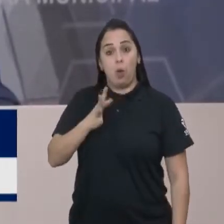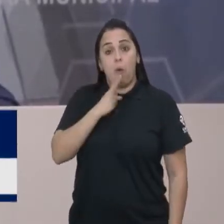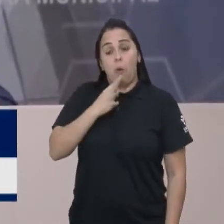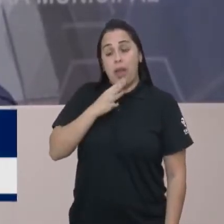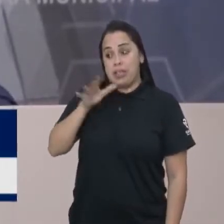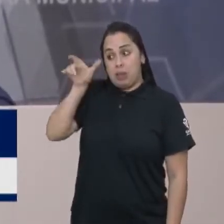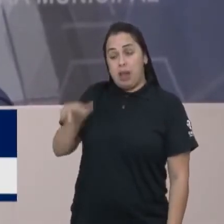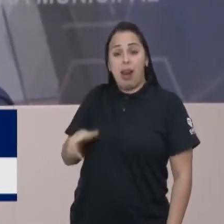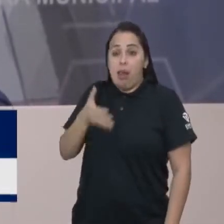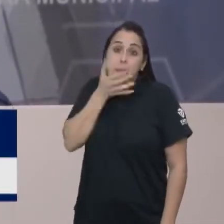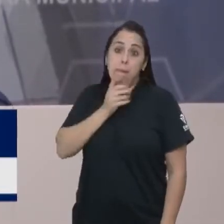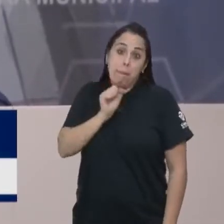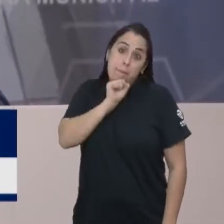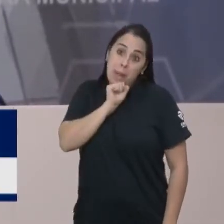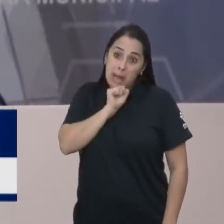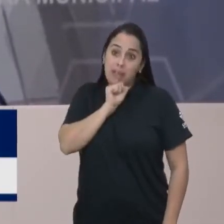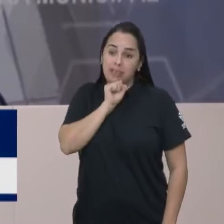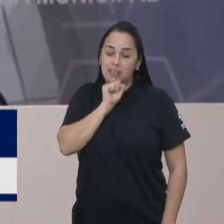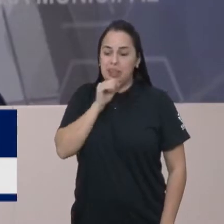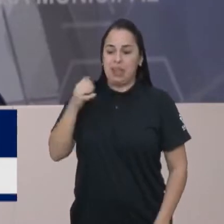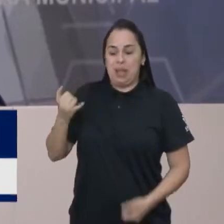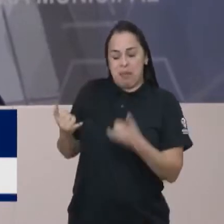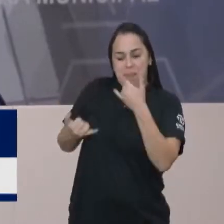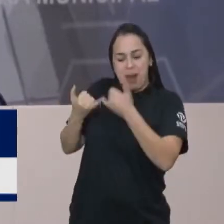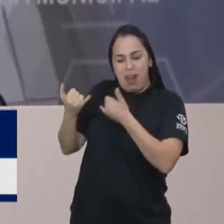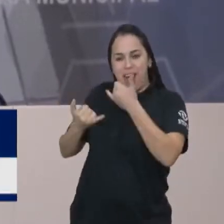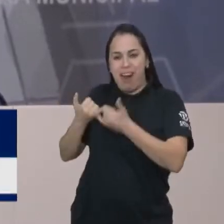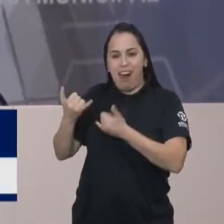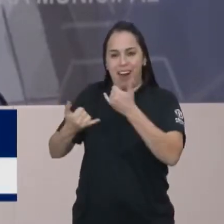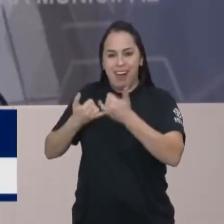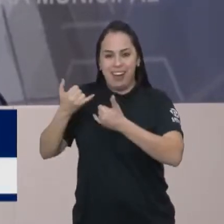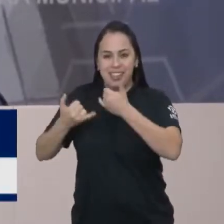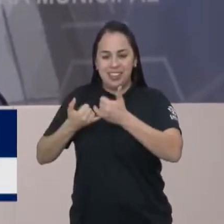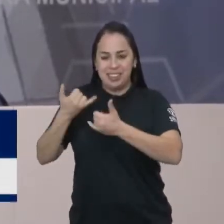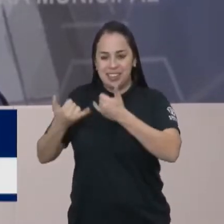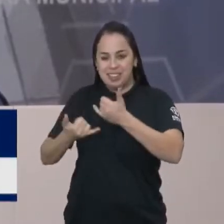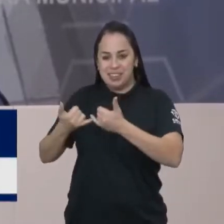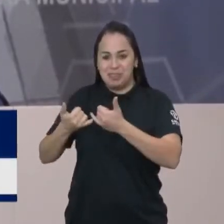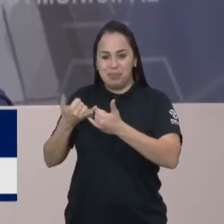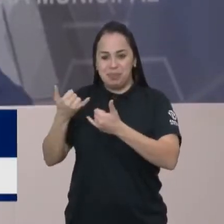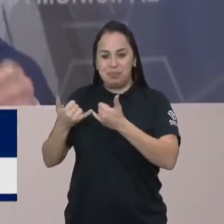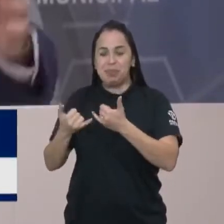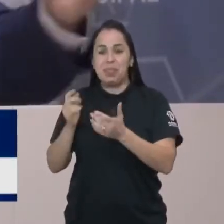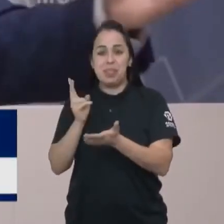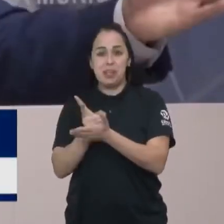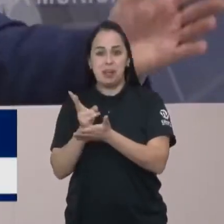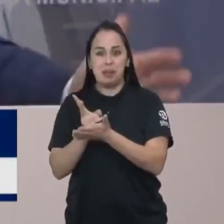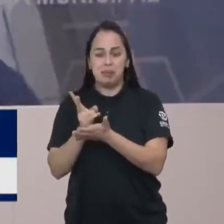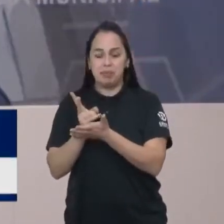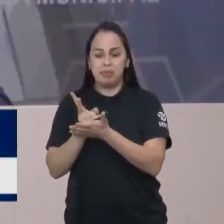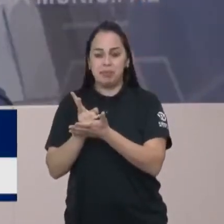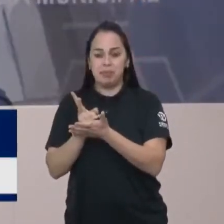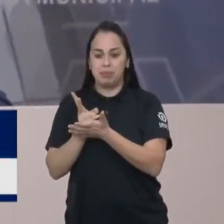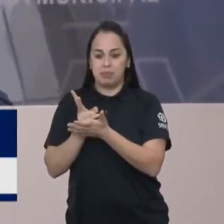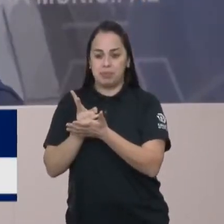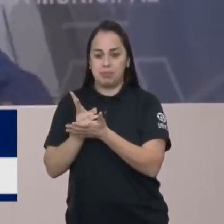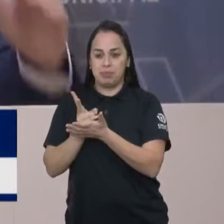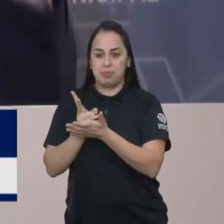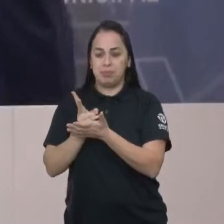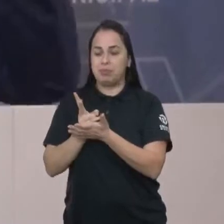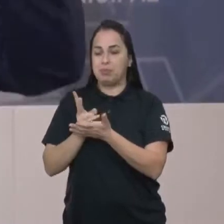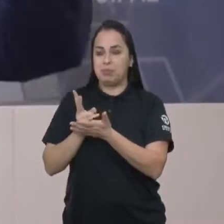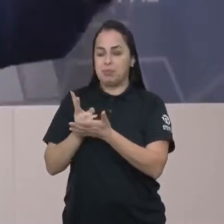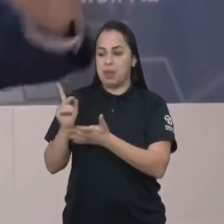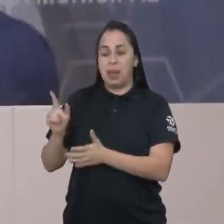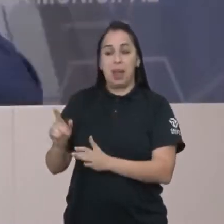paizão, aquele pai que brincalhão, aquele pai que sempre, como já foi colocado pelo Marcão, colocou a